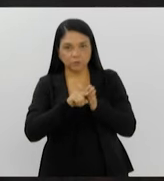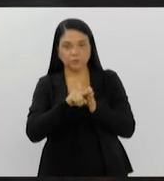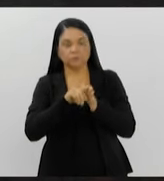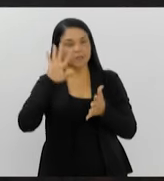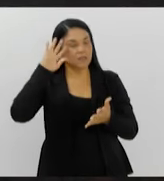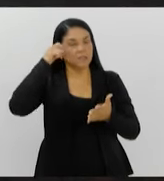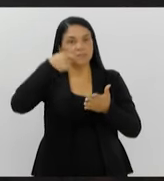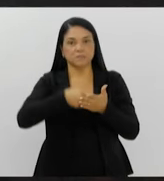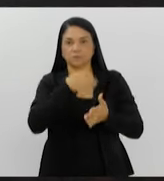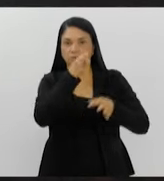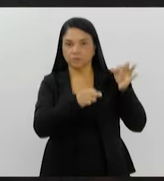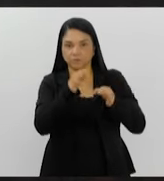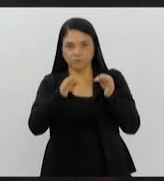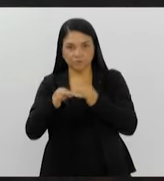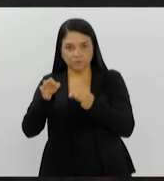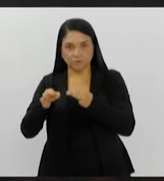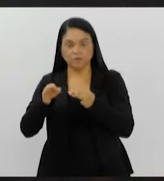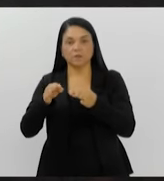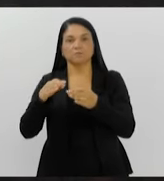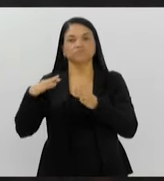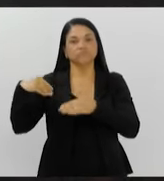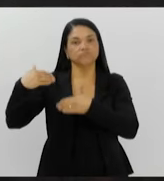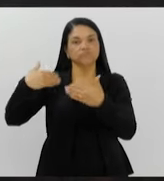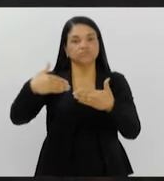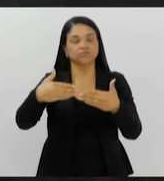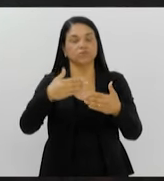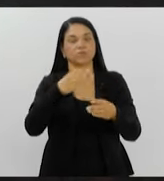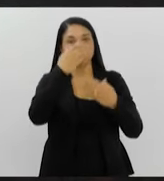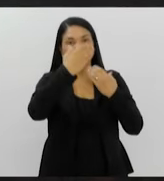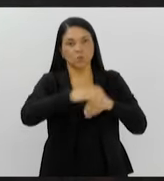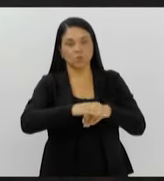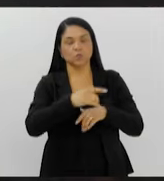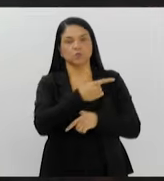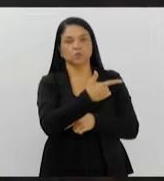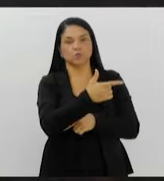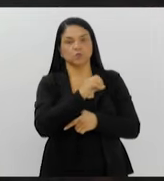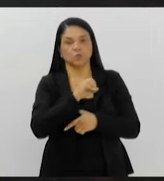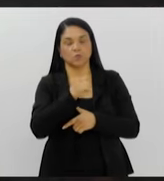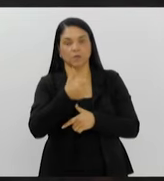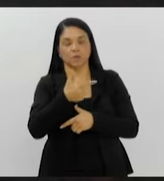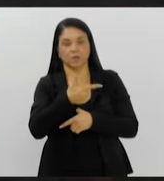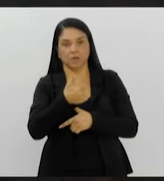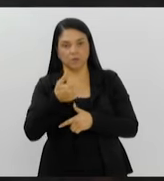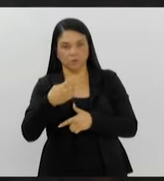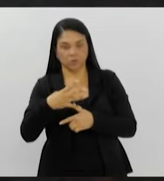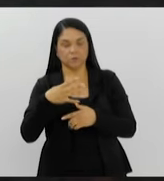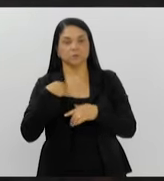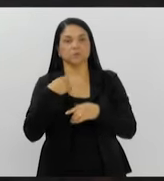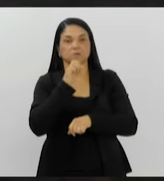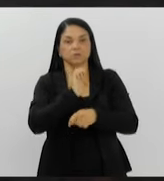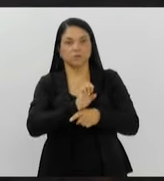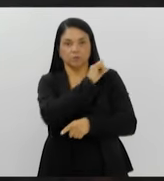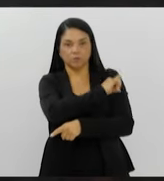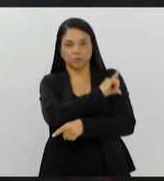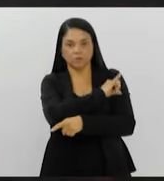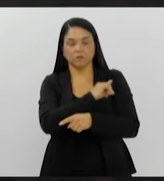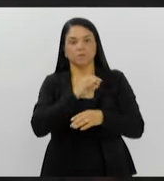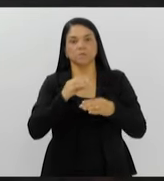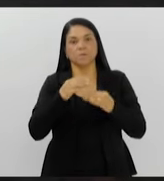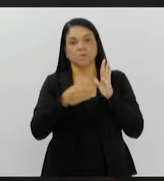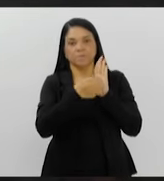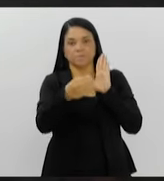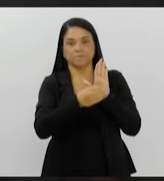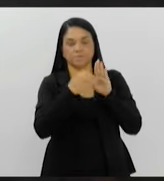com trânsito em julgado nos concursos públicos realizados no âmbito do Estado do Rio de Janeiro parecer da comissão de constituição e